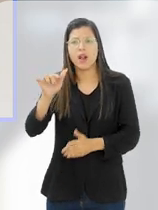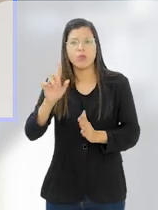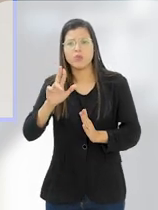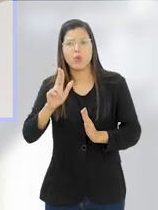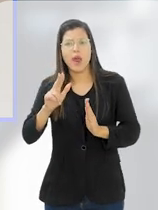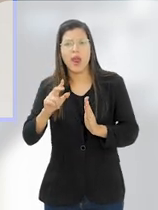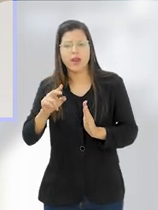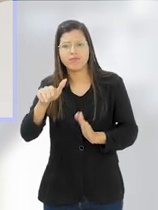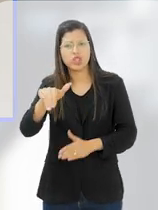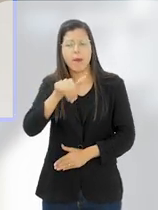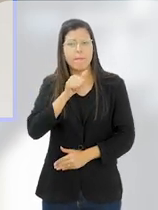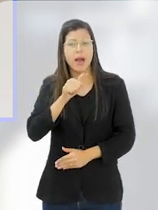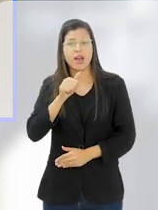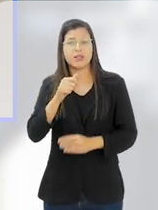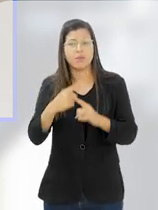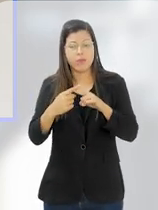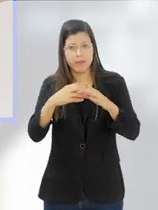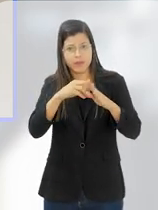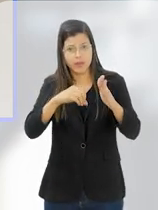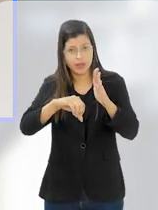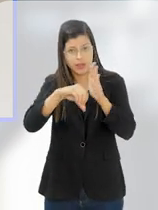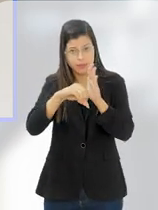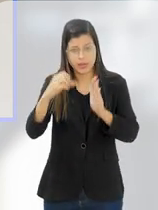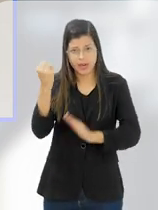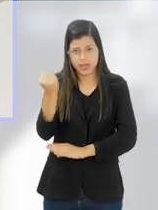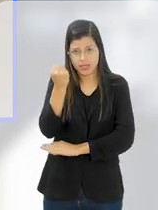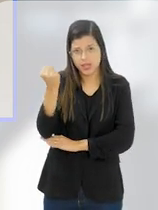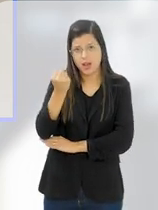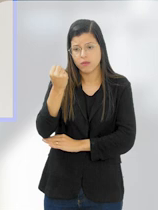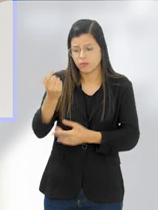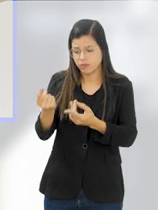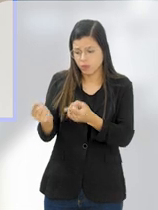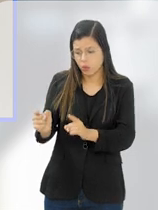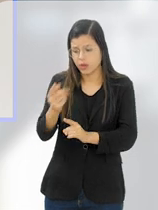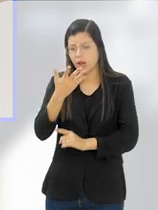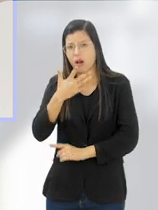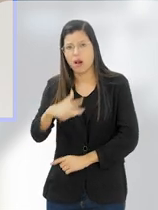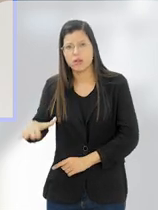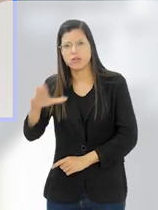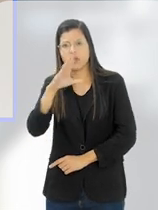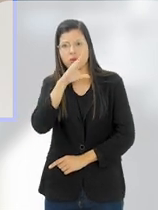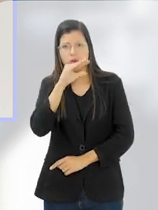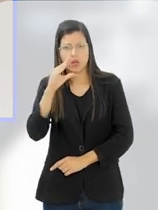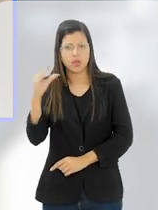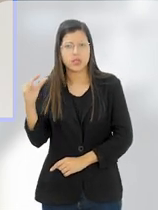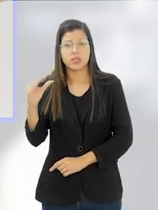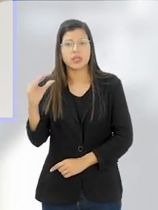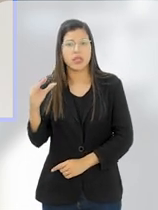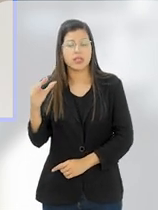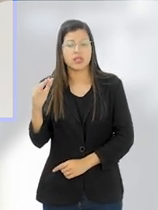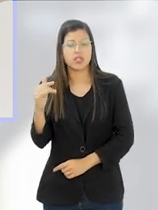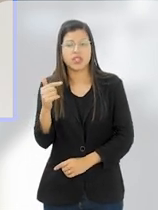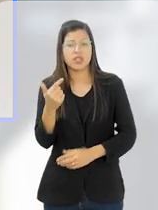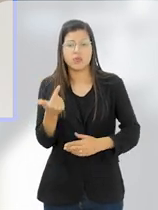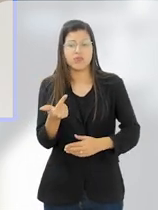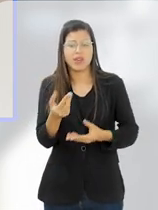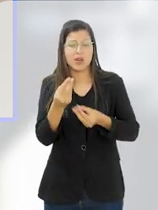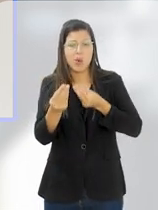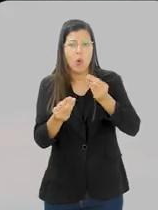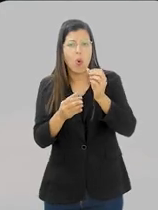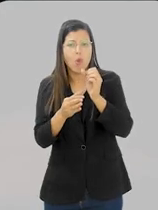crimes gravíssimos cometidos contra menores de idade, contra crianças e adolescentes